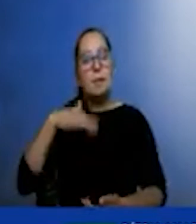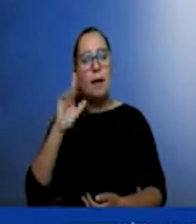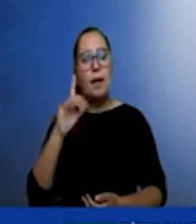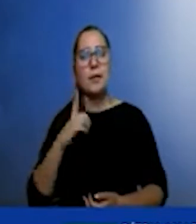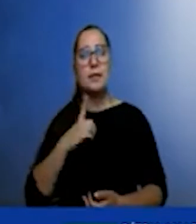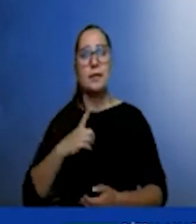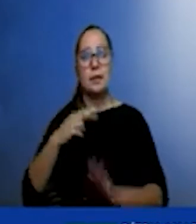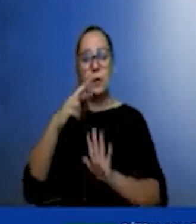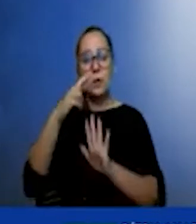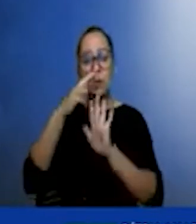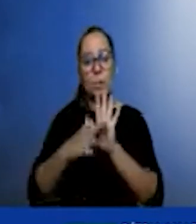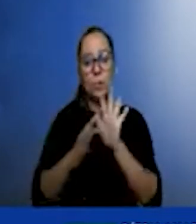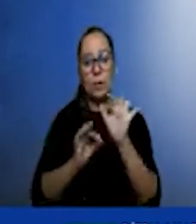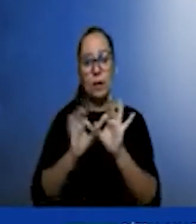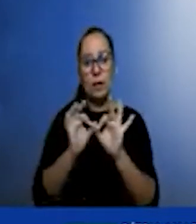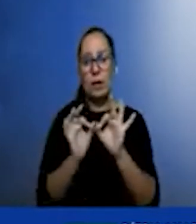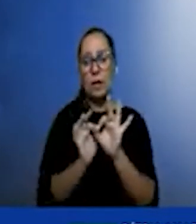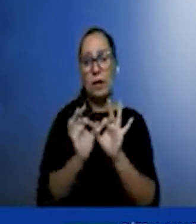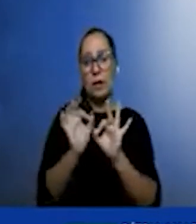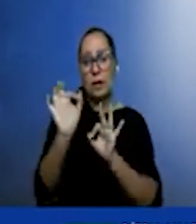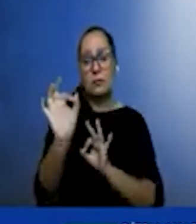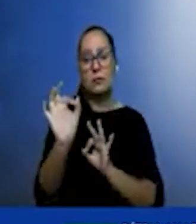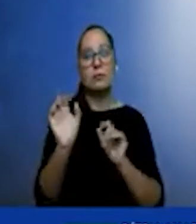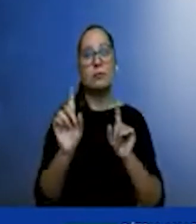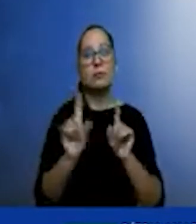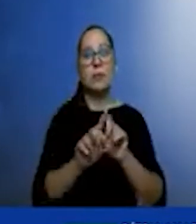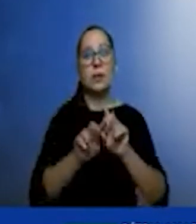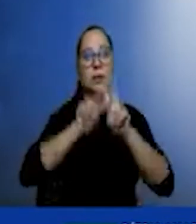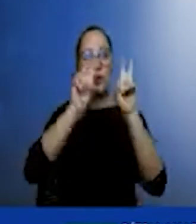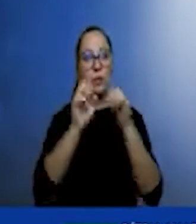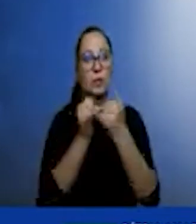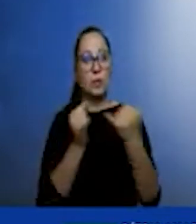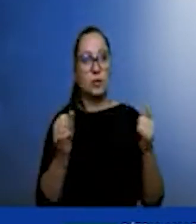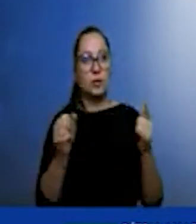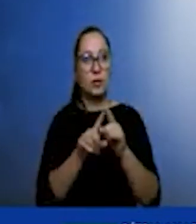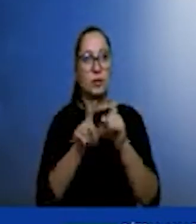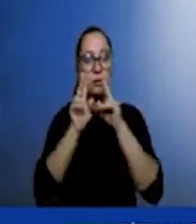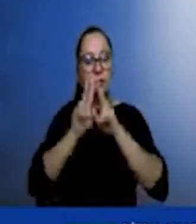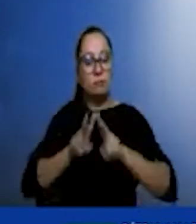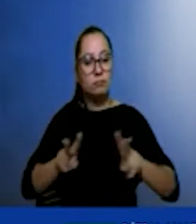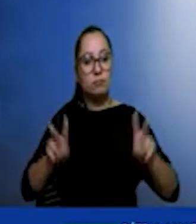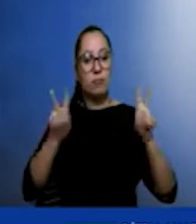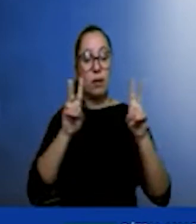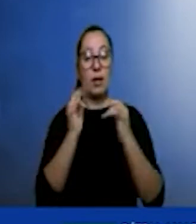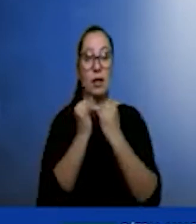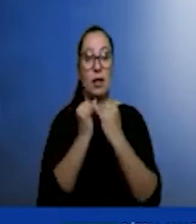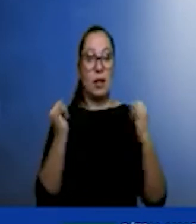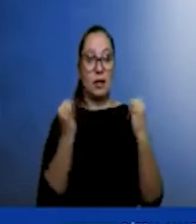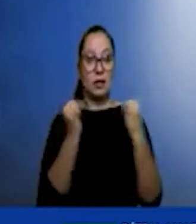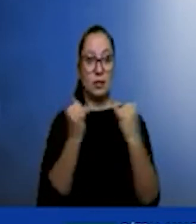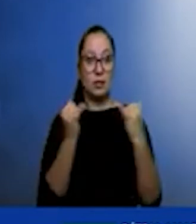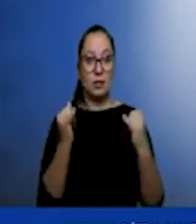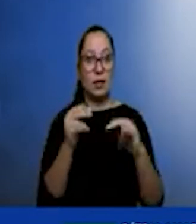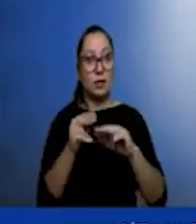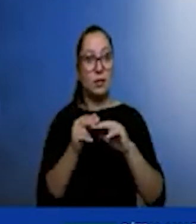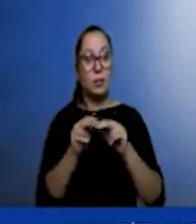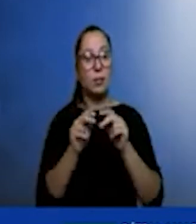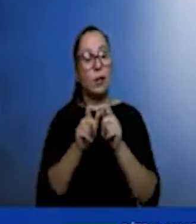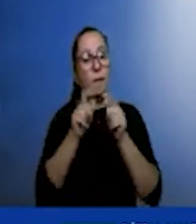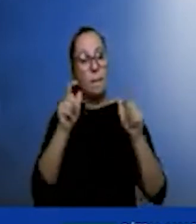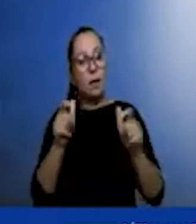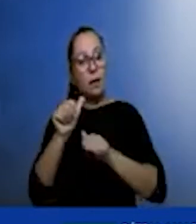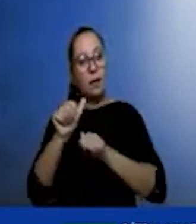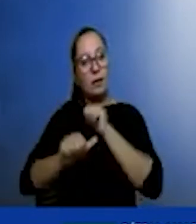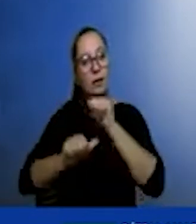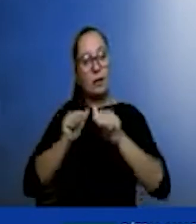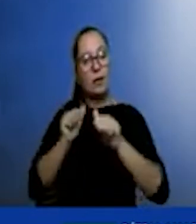regulatória extensa, né, falando de setor de energia, mas olhando também para a eletricidade, dado que grande parte da transição vai passar